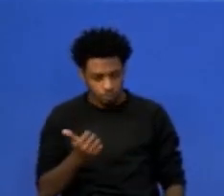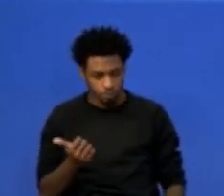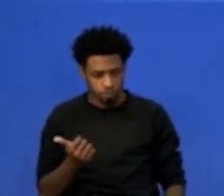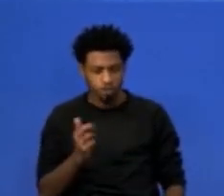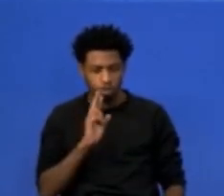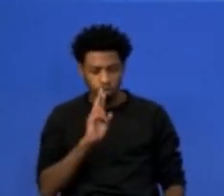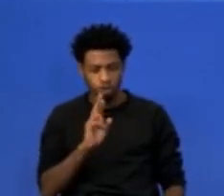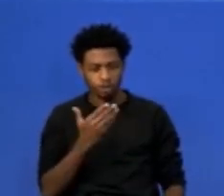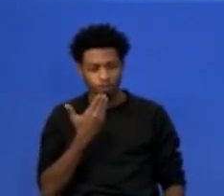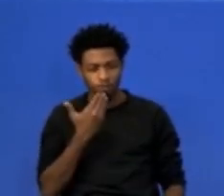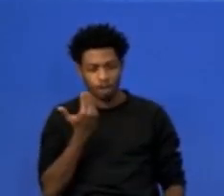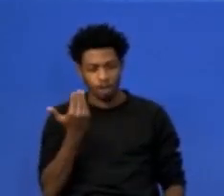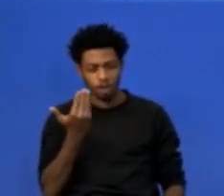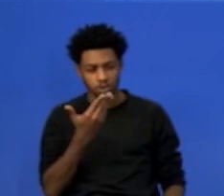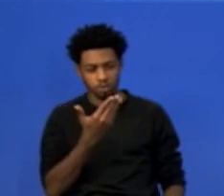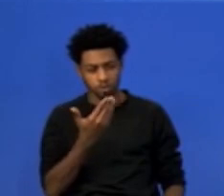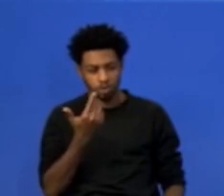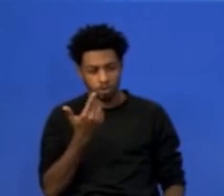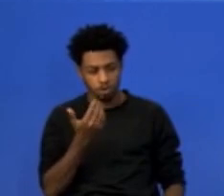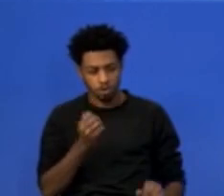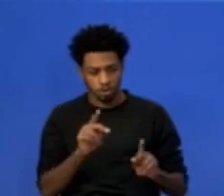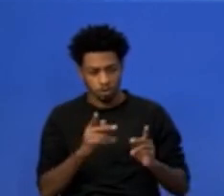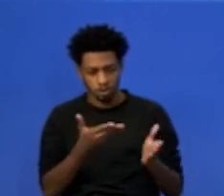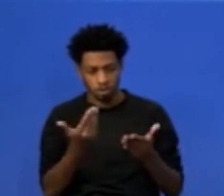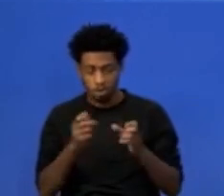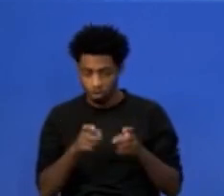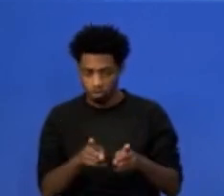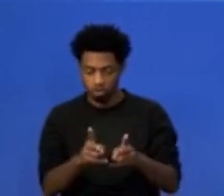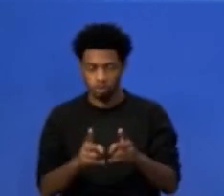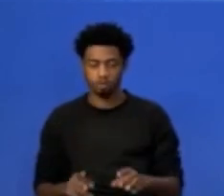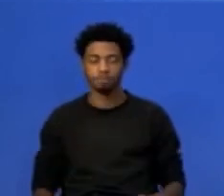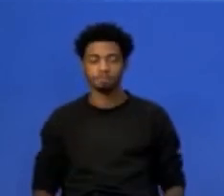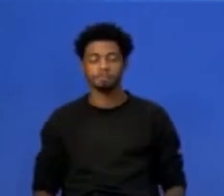essa interatividade. Vamos continuar então.